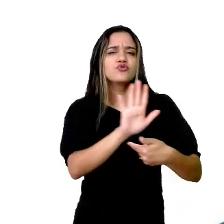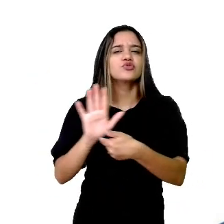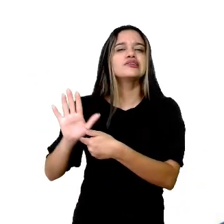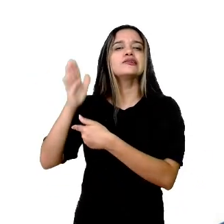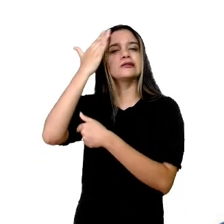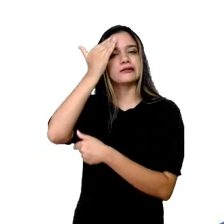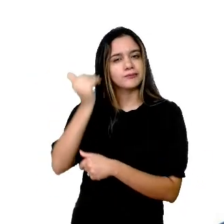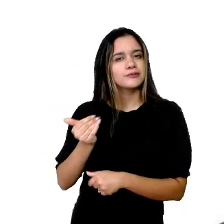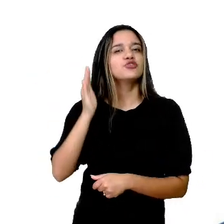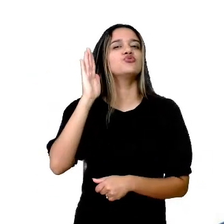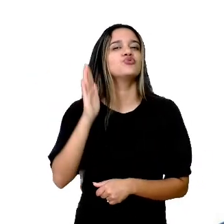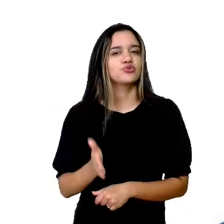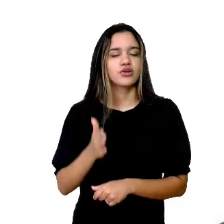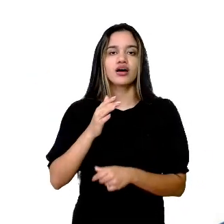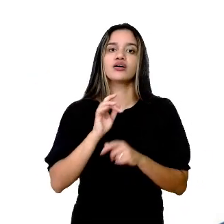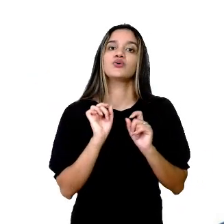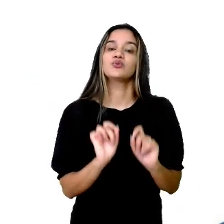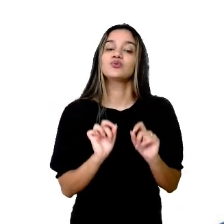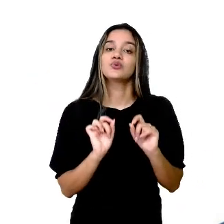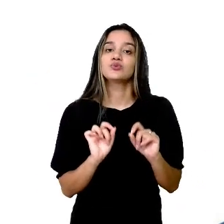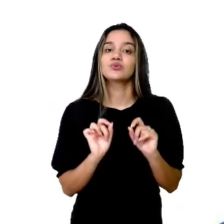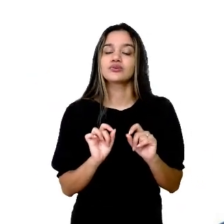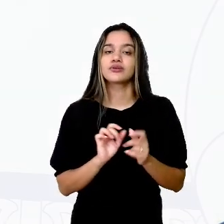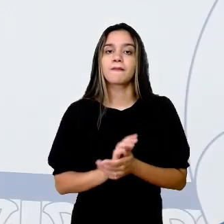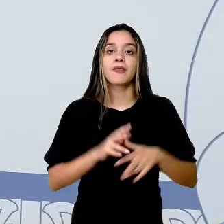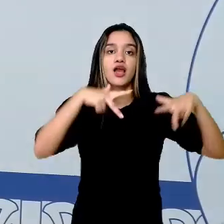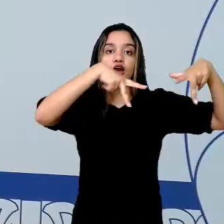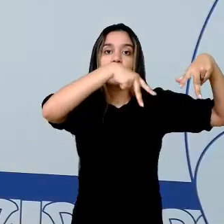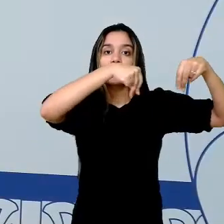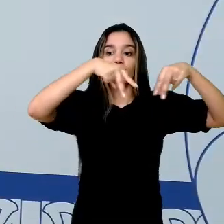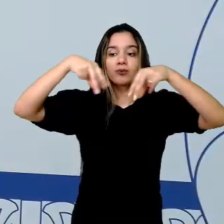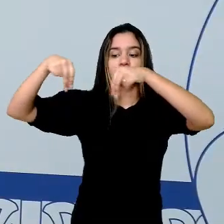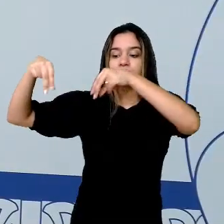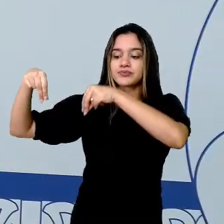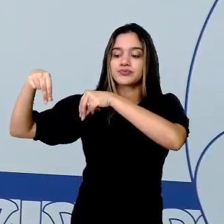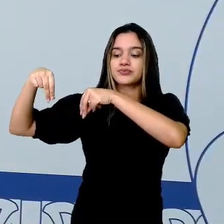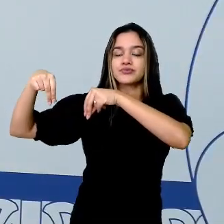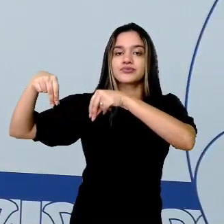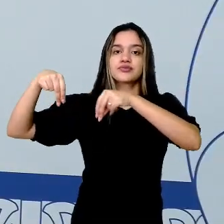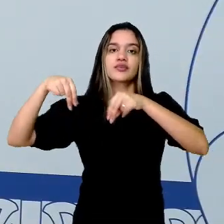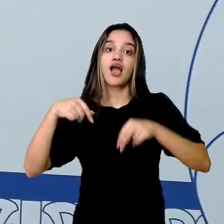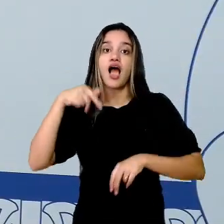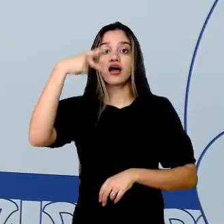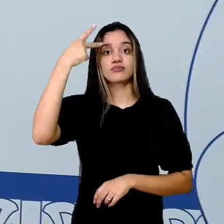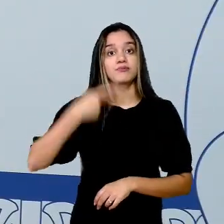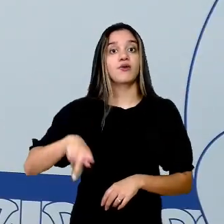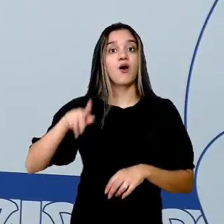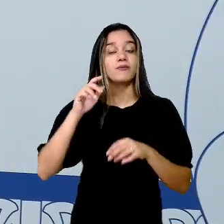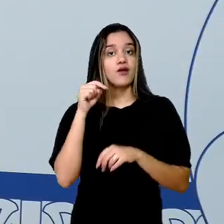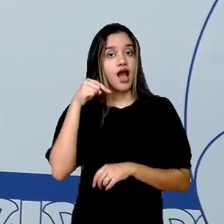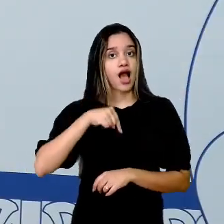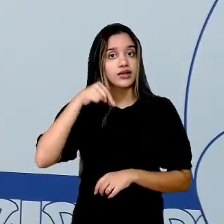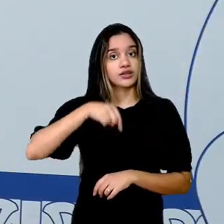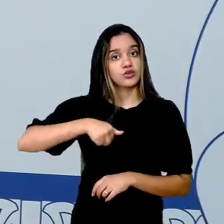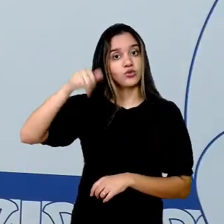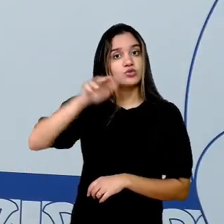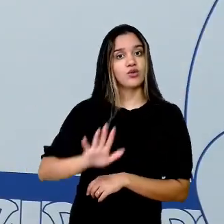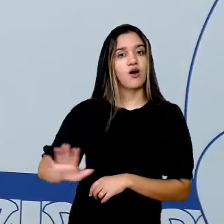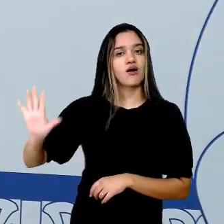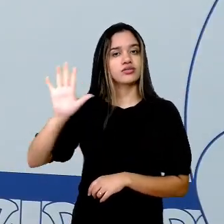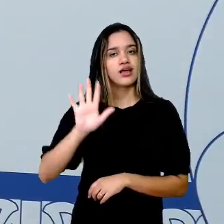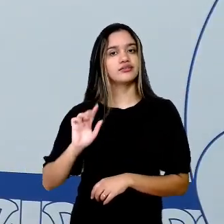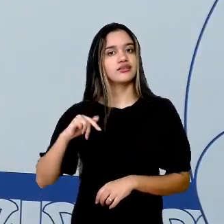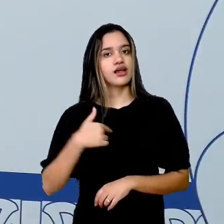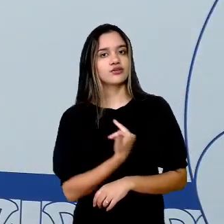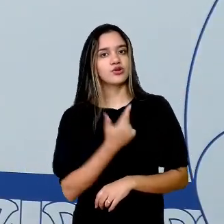saberiam que se tratava de cordéis típico da nossa região típico aqui do Nordeste da nossa